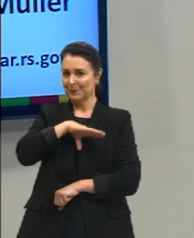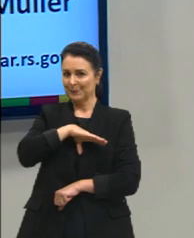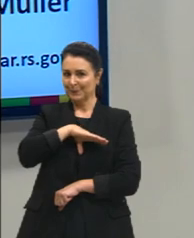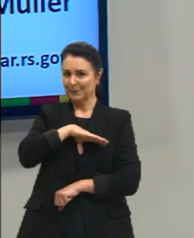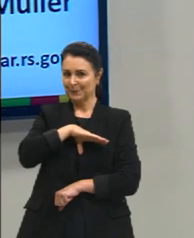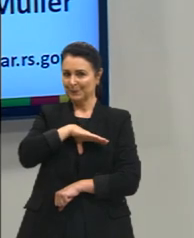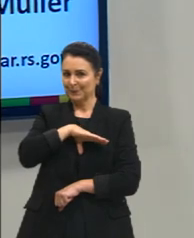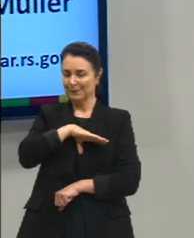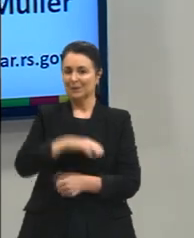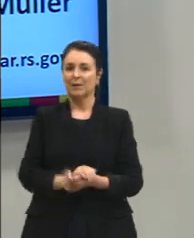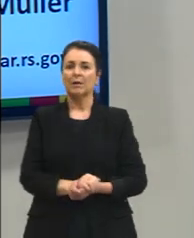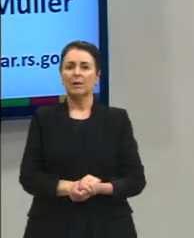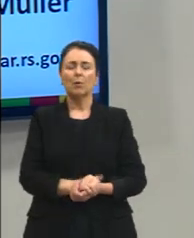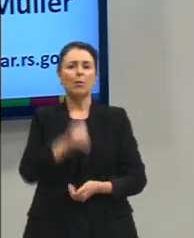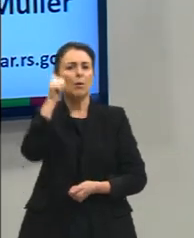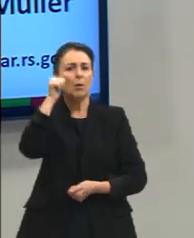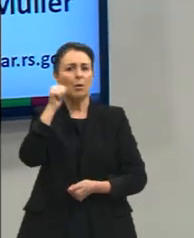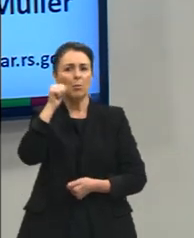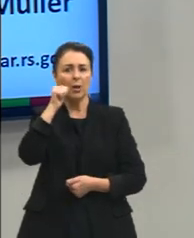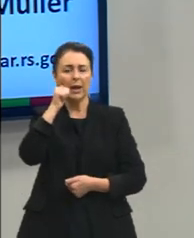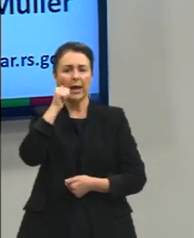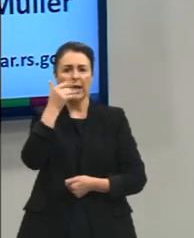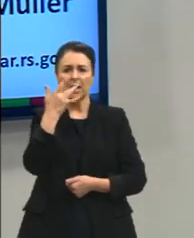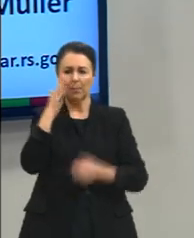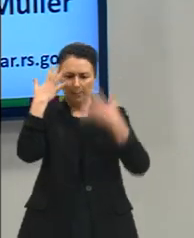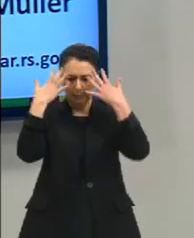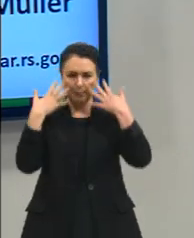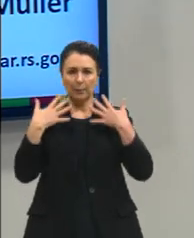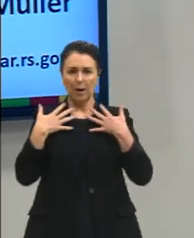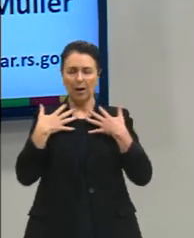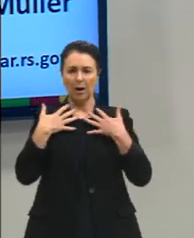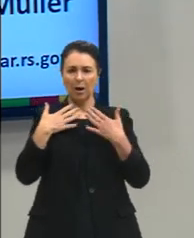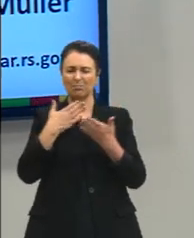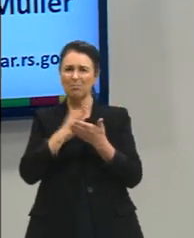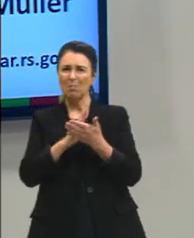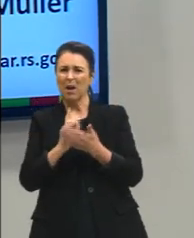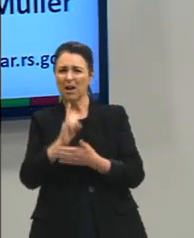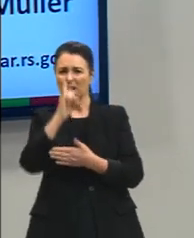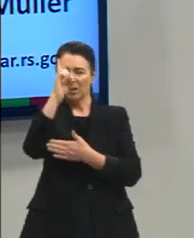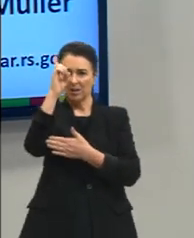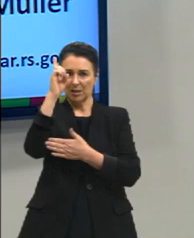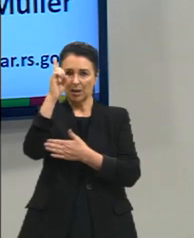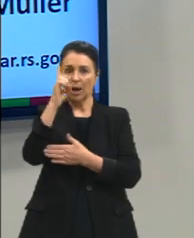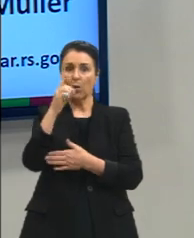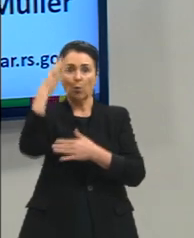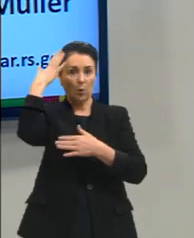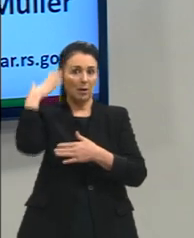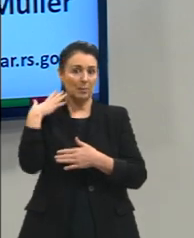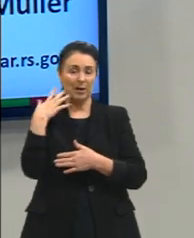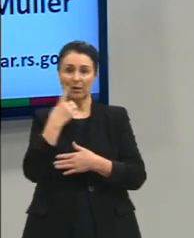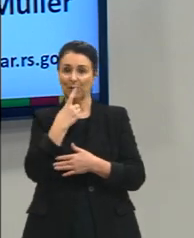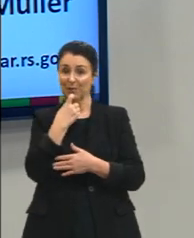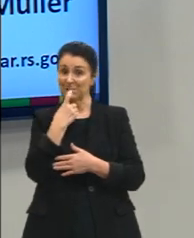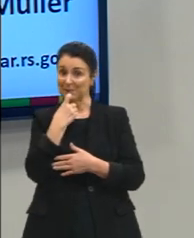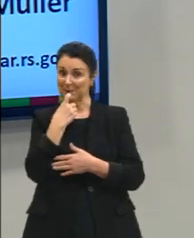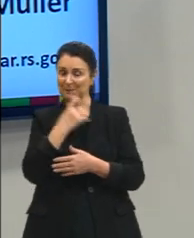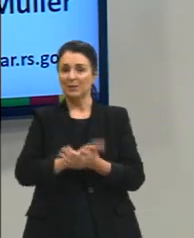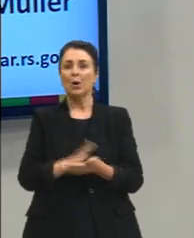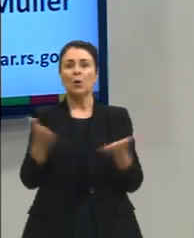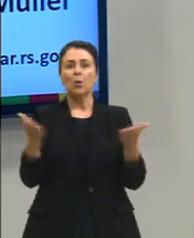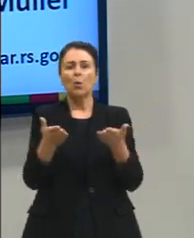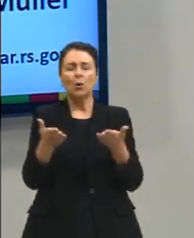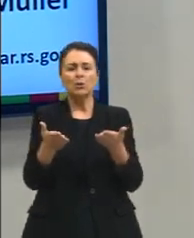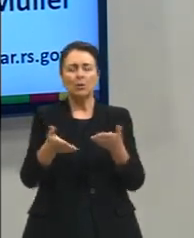língua portuguesa eu sou uma mulher branca de estatura média cabelos cacheados pintados na cor vermelha tô aqui hoje então